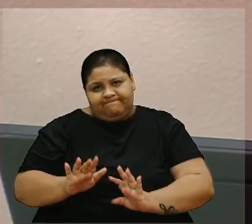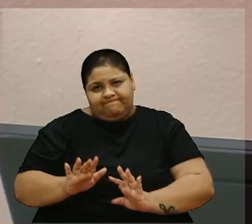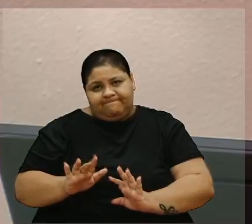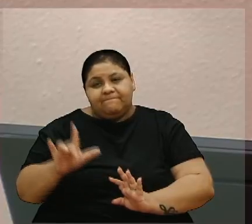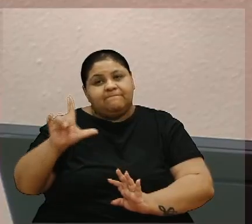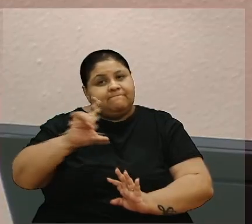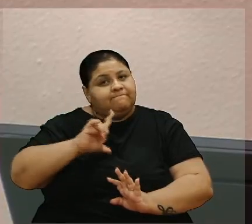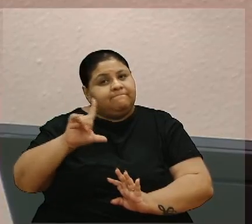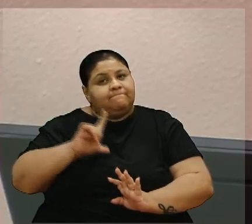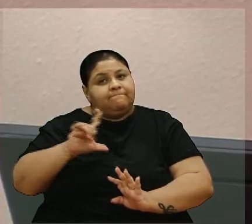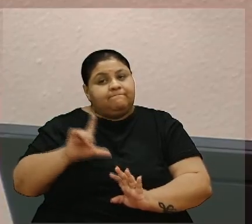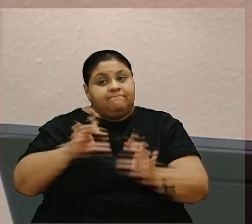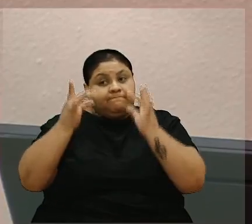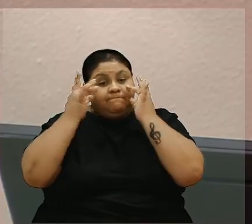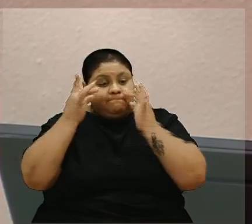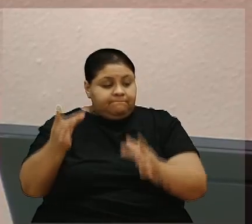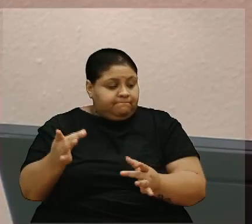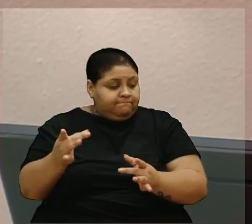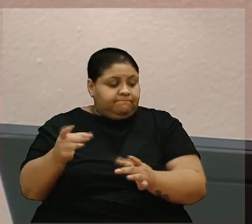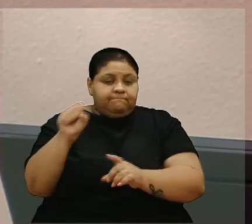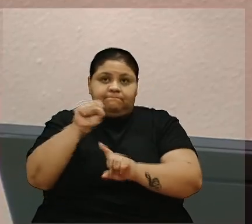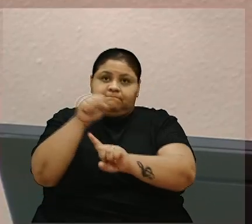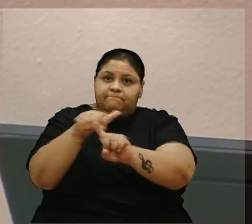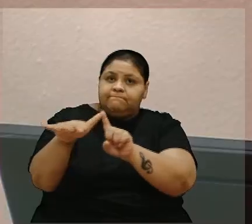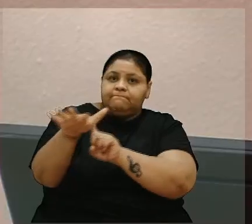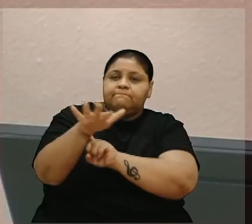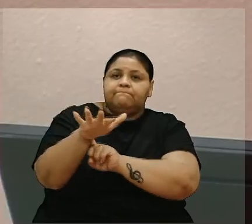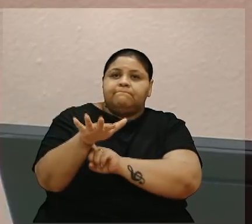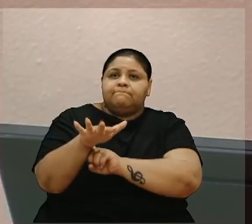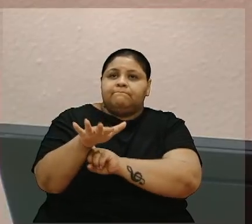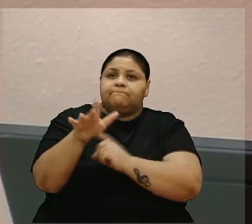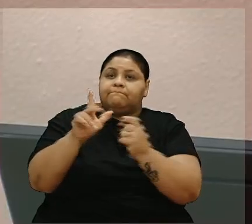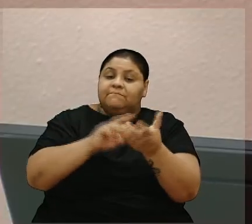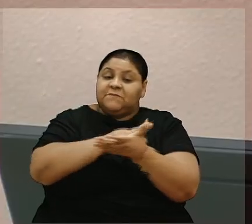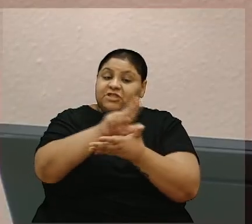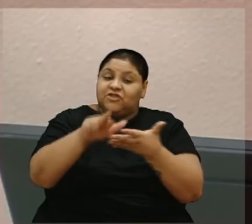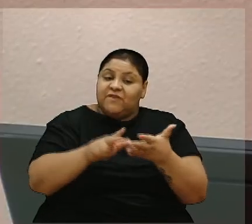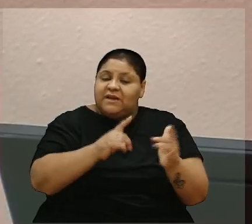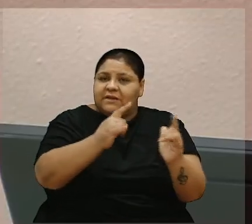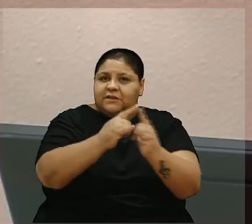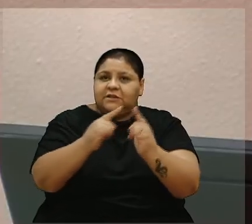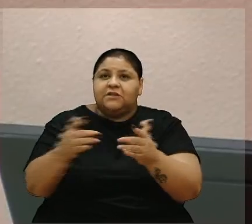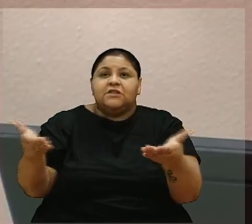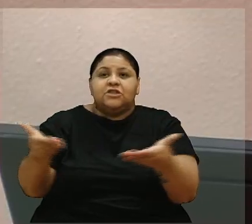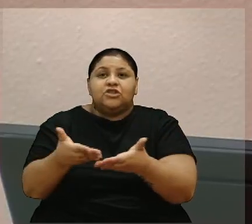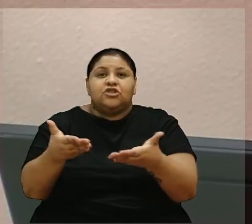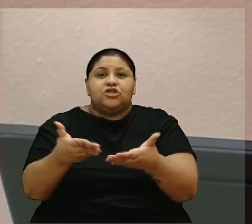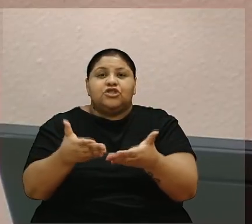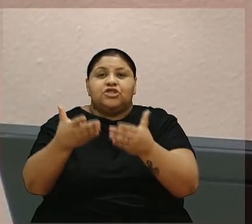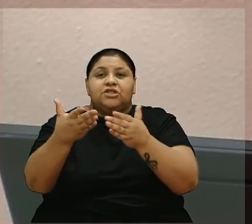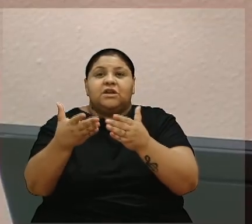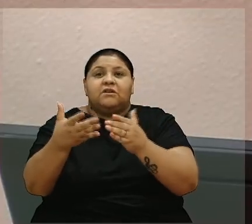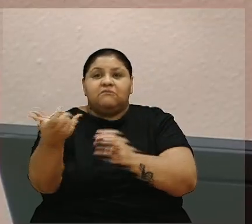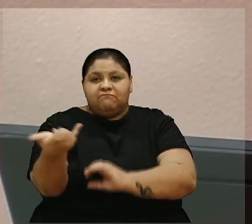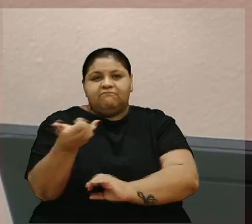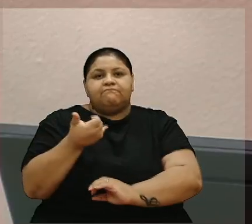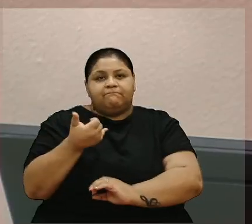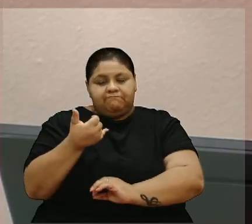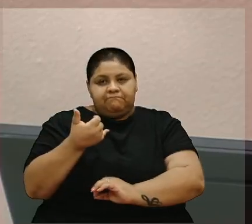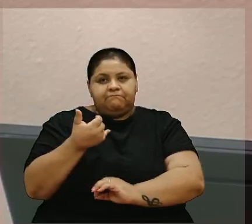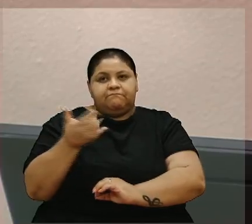temos que ficar em alerta. A assistência social, diversas entidades já se comunicaram com nós e